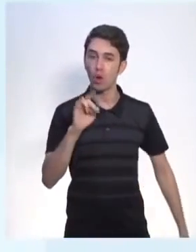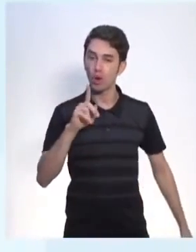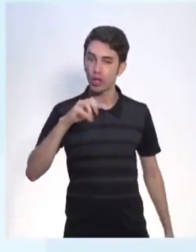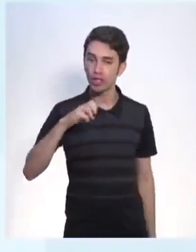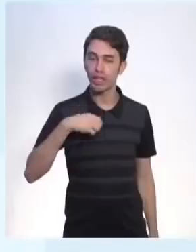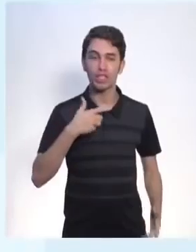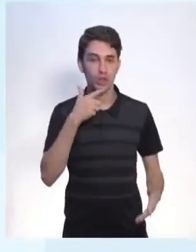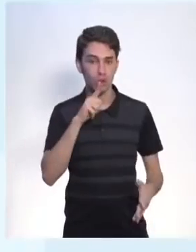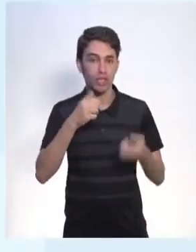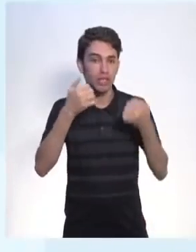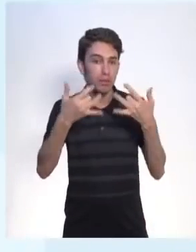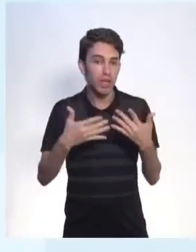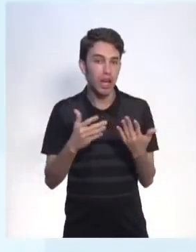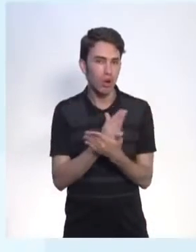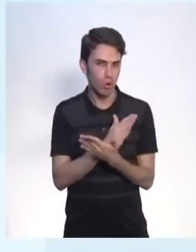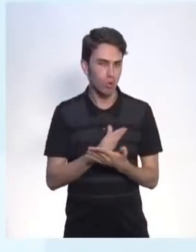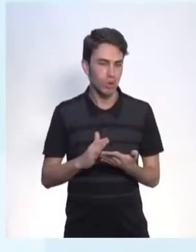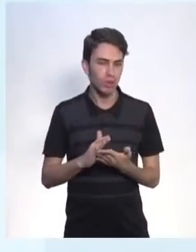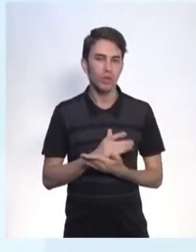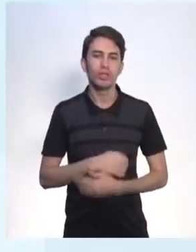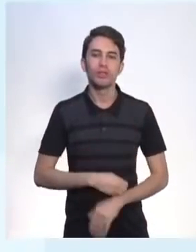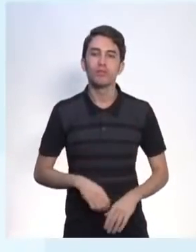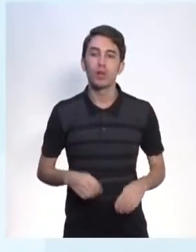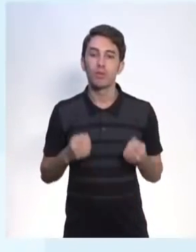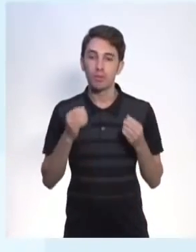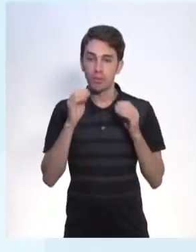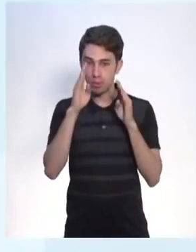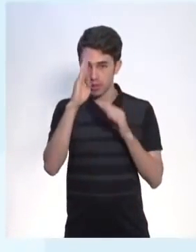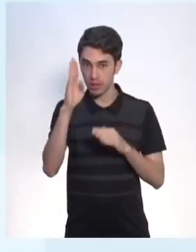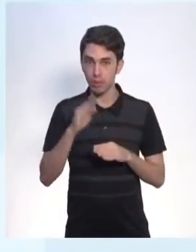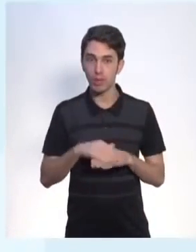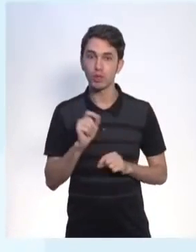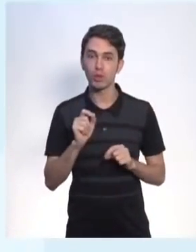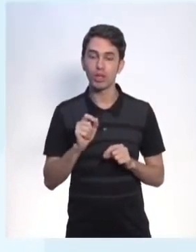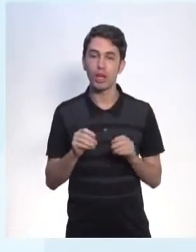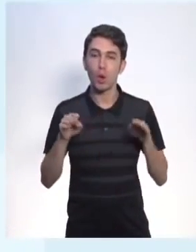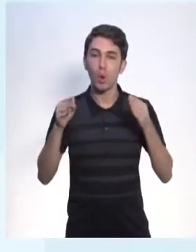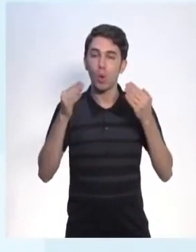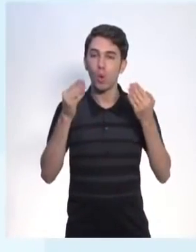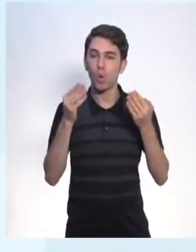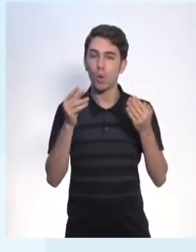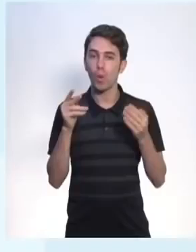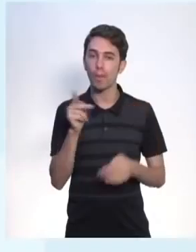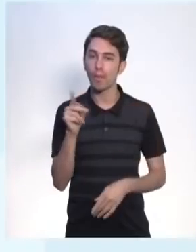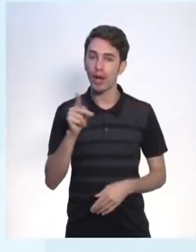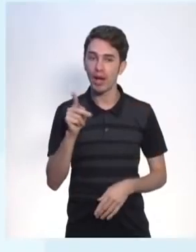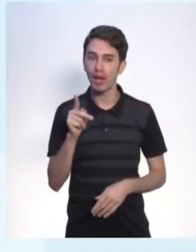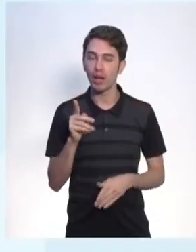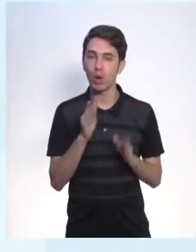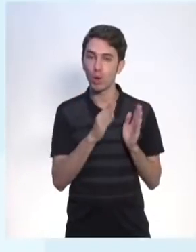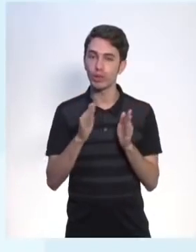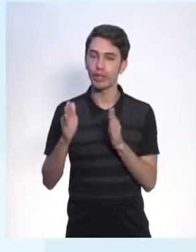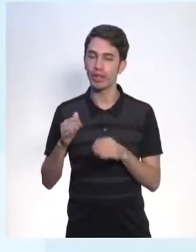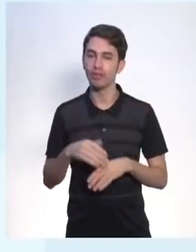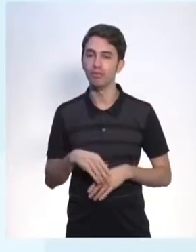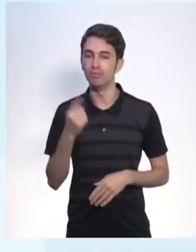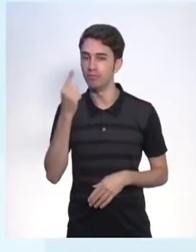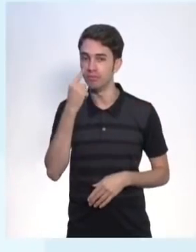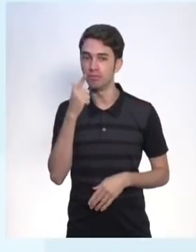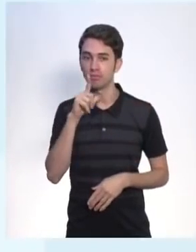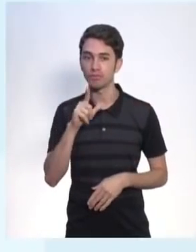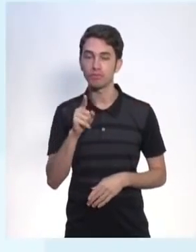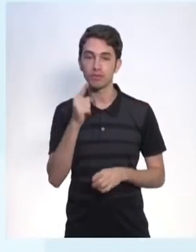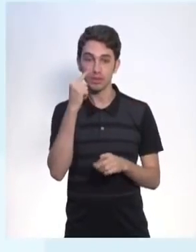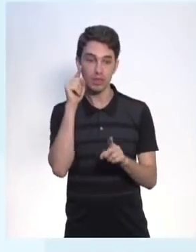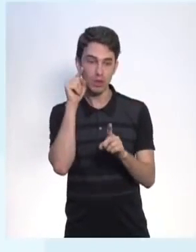algumas coisas, né? Principalmente o que nós chamamos de par ordenado. Então, podemos identificar um ponto no plano por